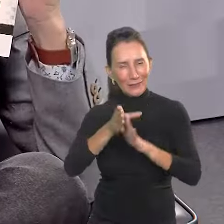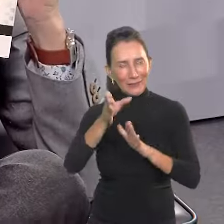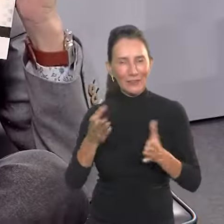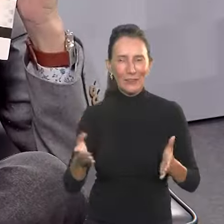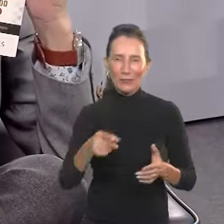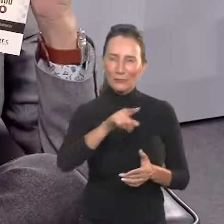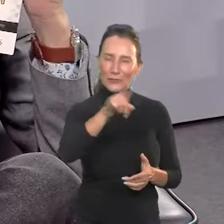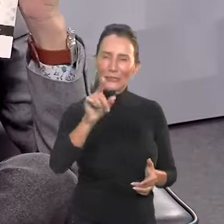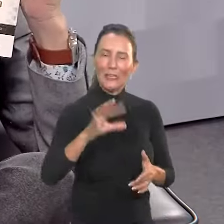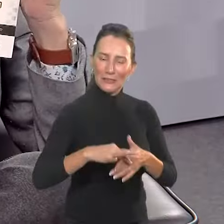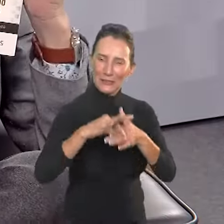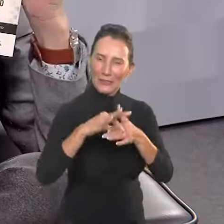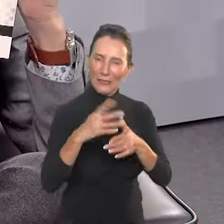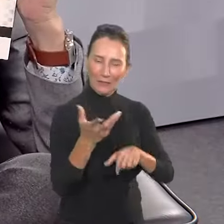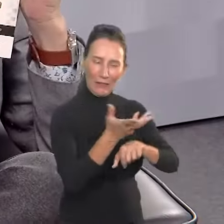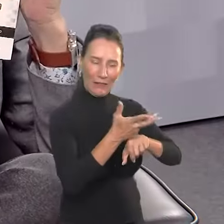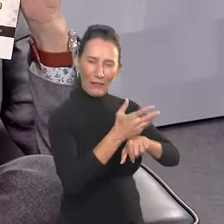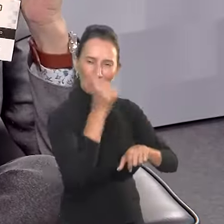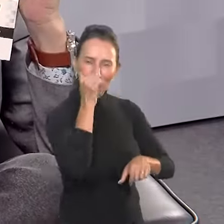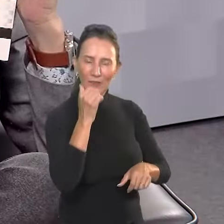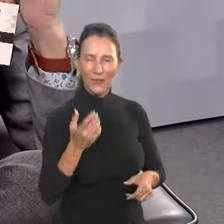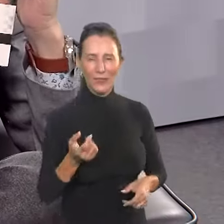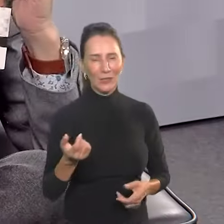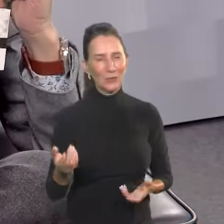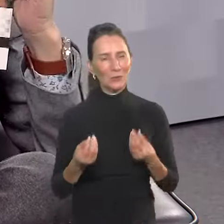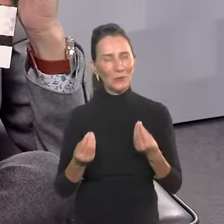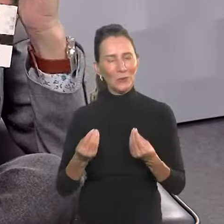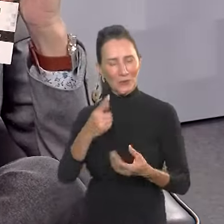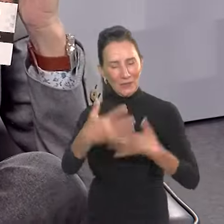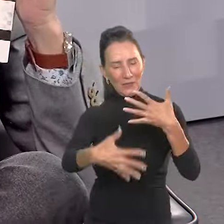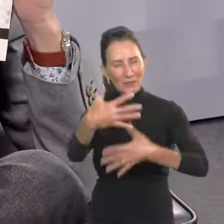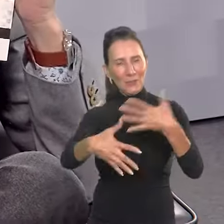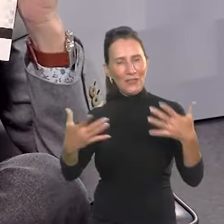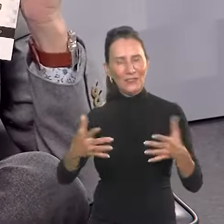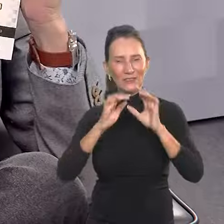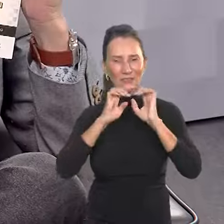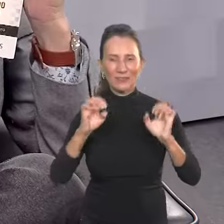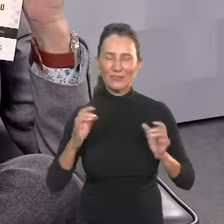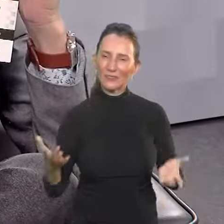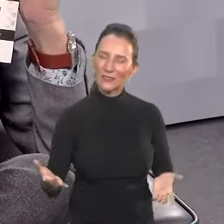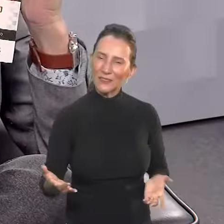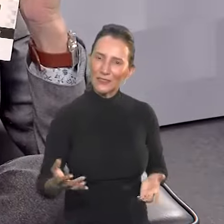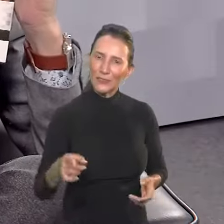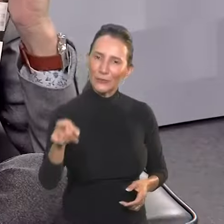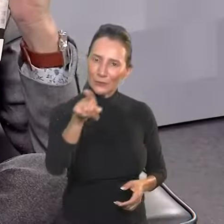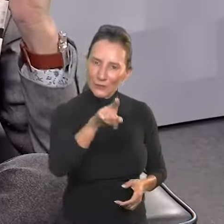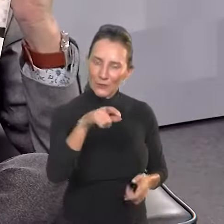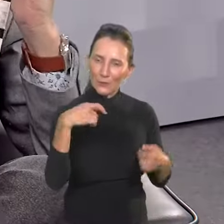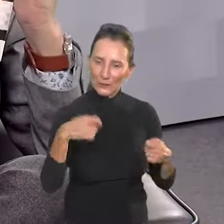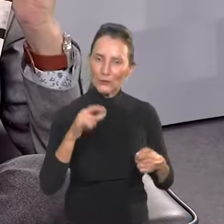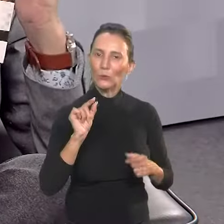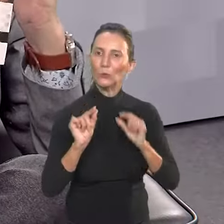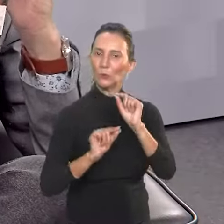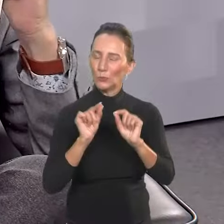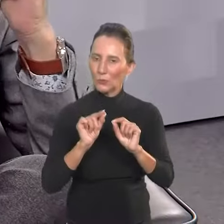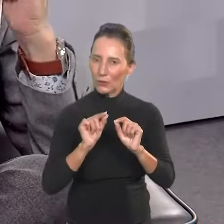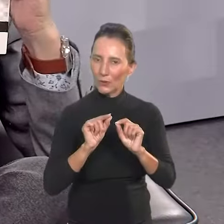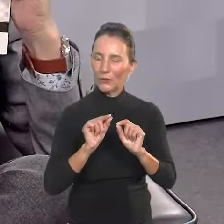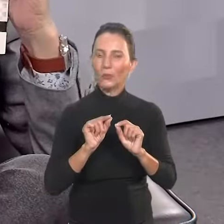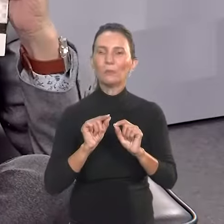mulheres, você que é um líder, dando péssimo testemunho, atrapalhando o evangelho, porque você precisa tratar